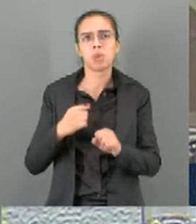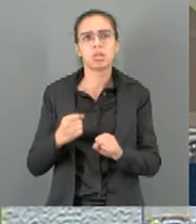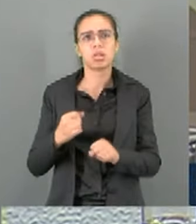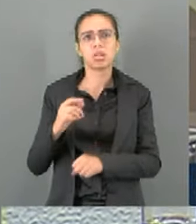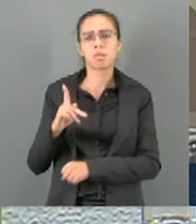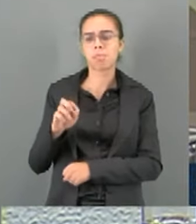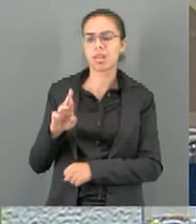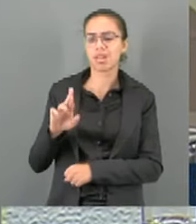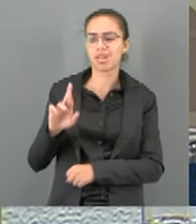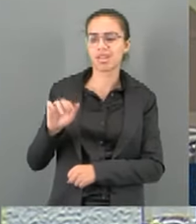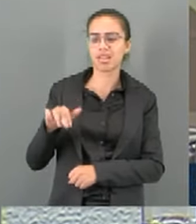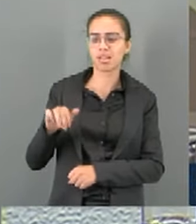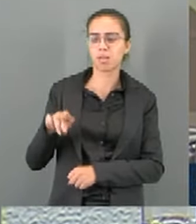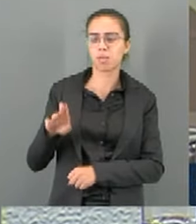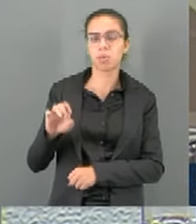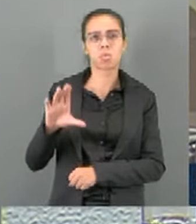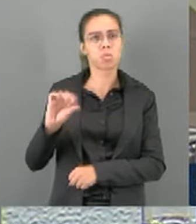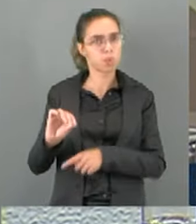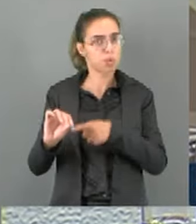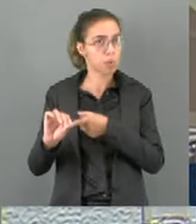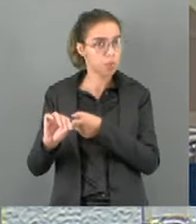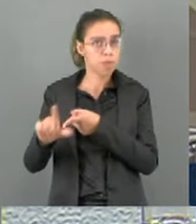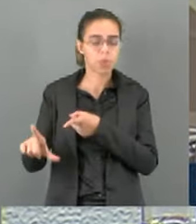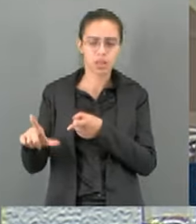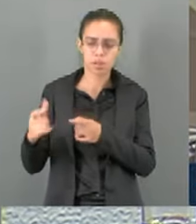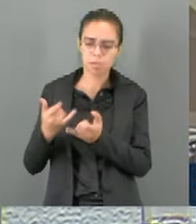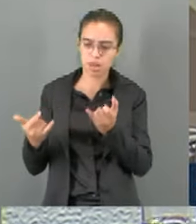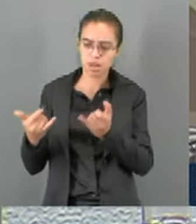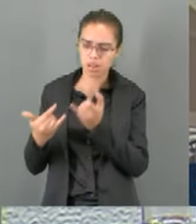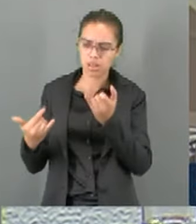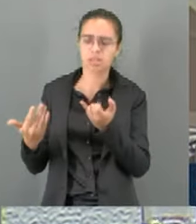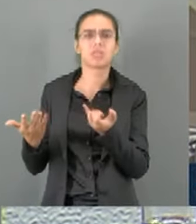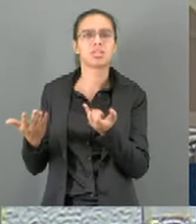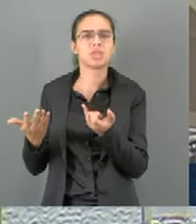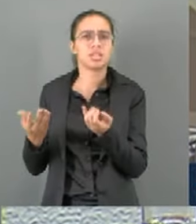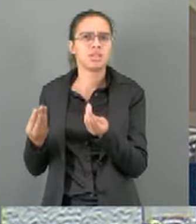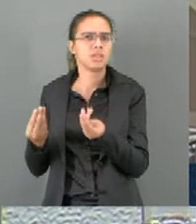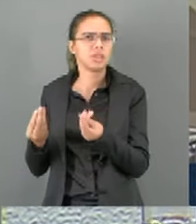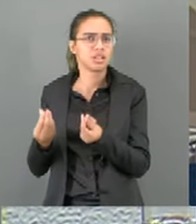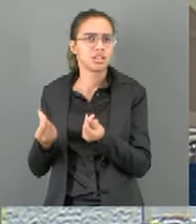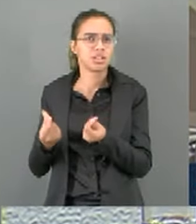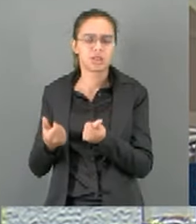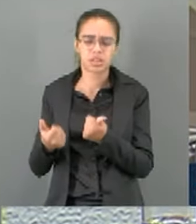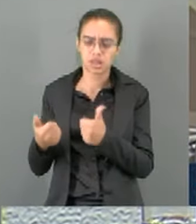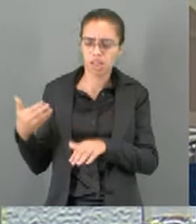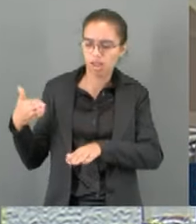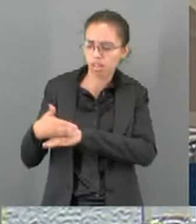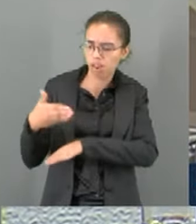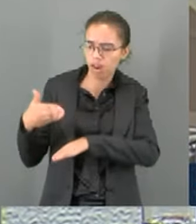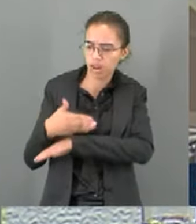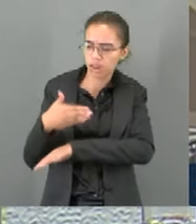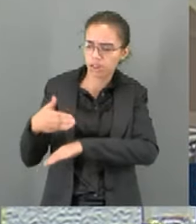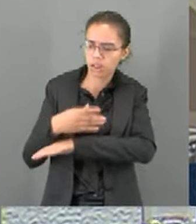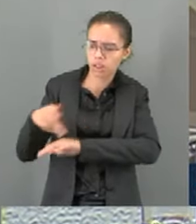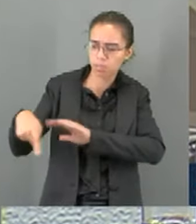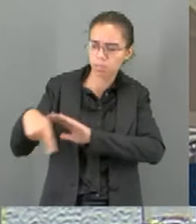personalidade ou influencers, né? Que realmente tem uma entrada muito grande, né? No mercado brasileiro, e tem um poder realmente